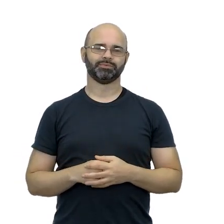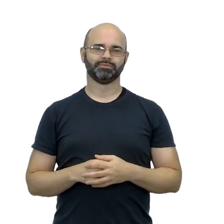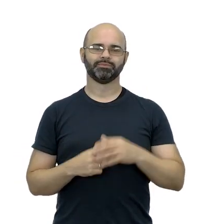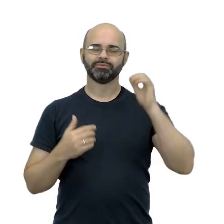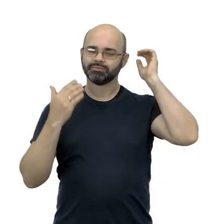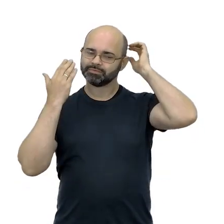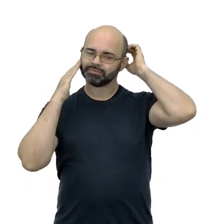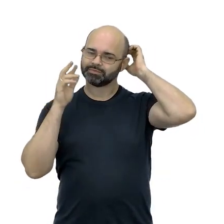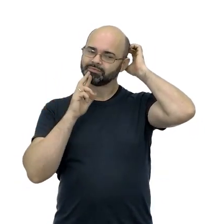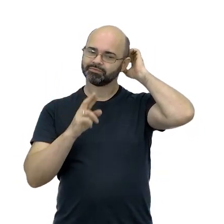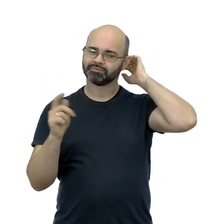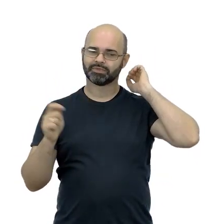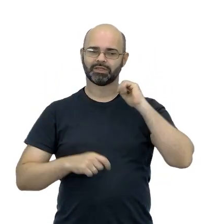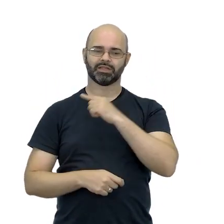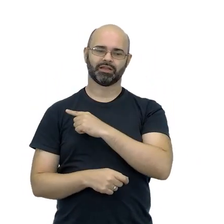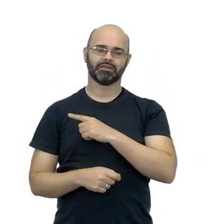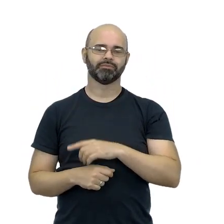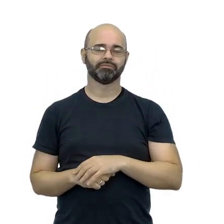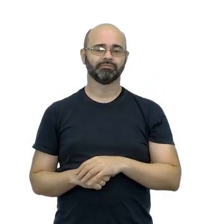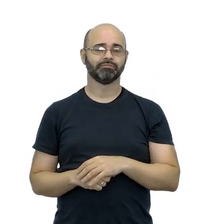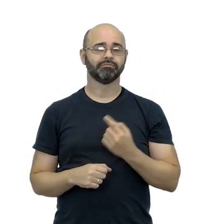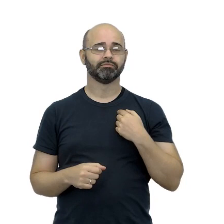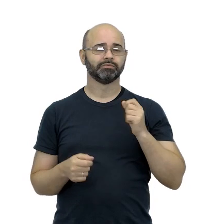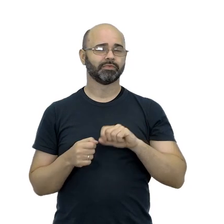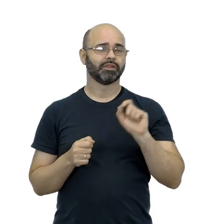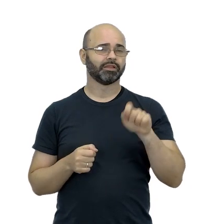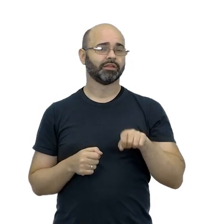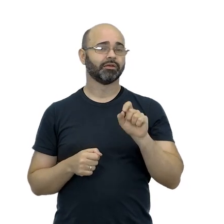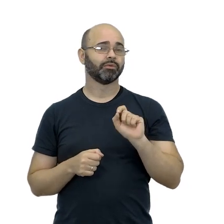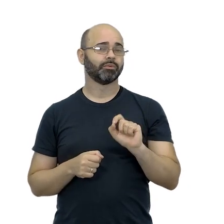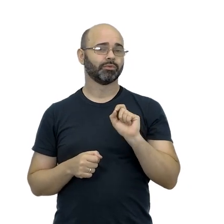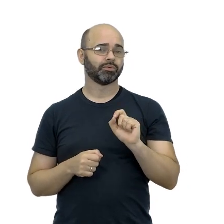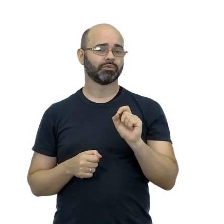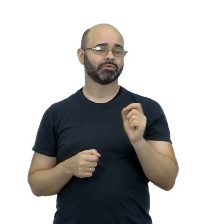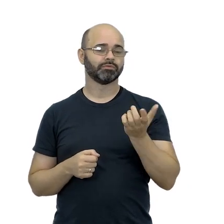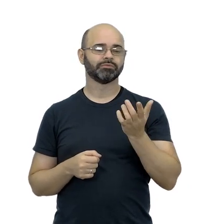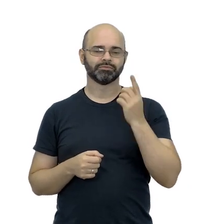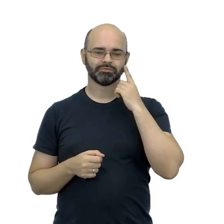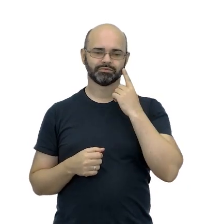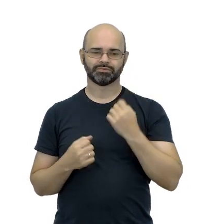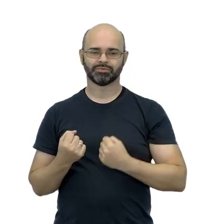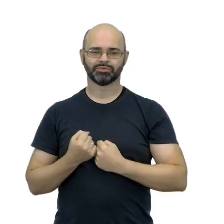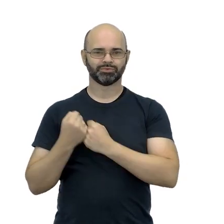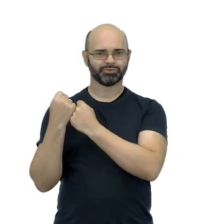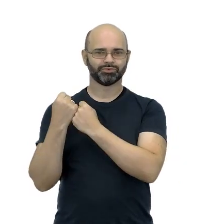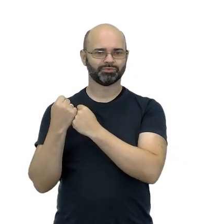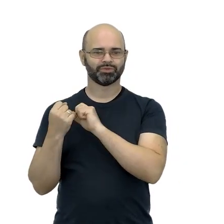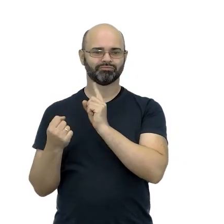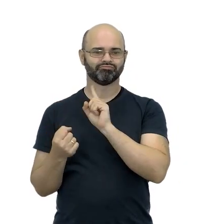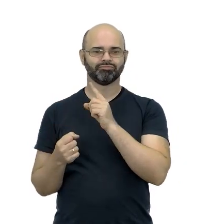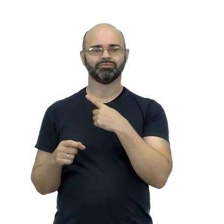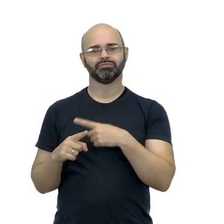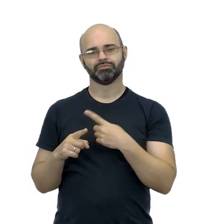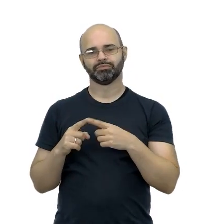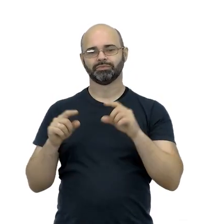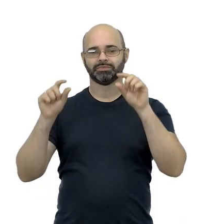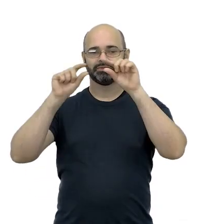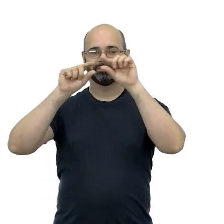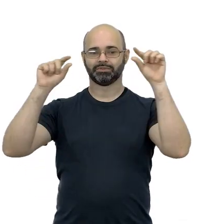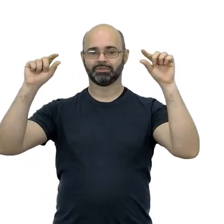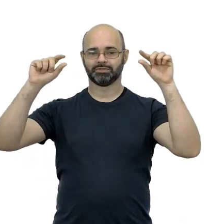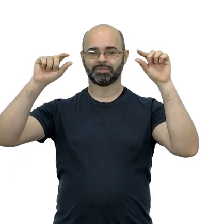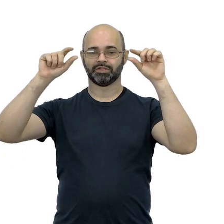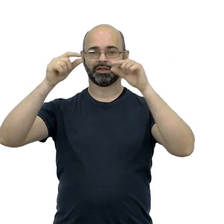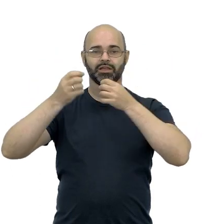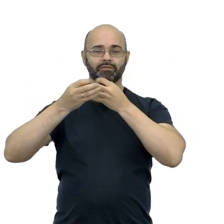conseguimos resolver ela. E aí eu tenho o quê? Eu não tenho meu desenho suporte, percebe que não tem aquele suporte? Eu tenho o quê? O enunciado e a